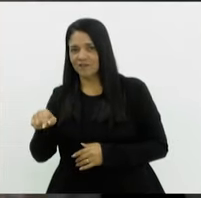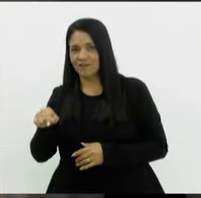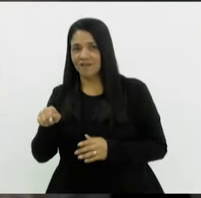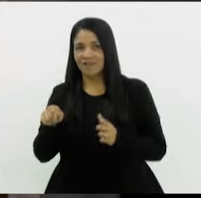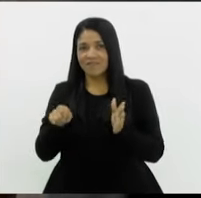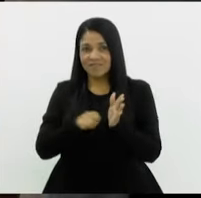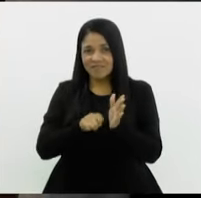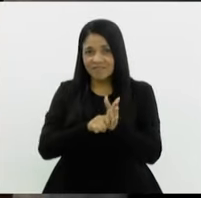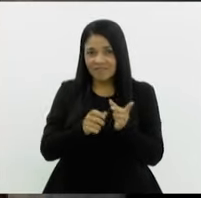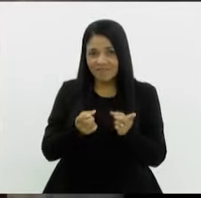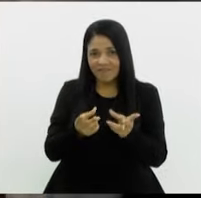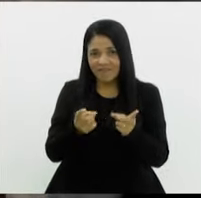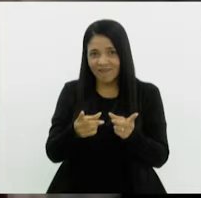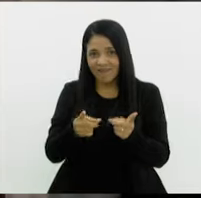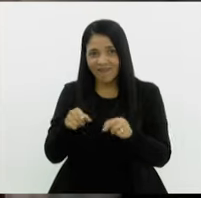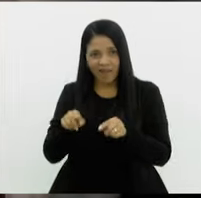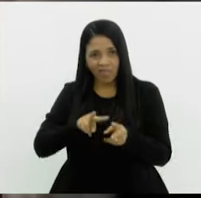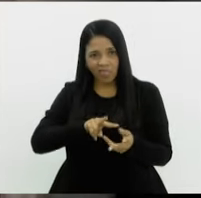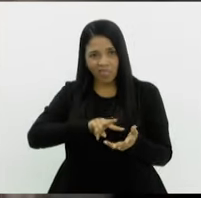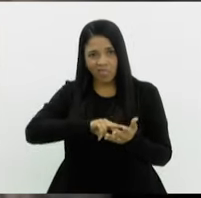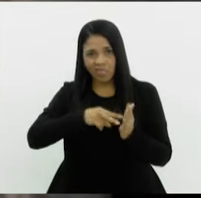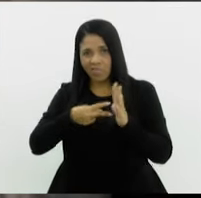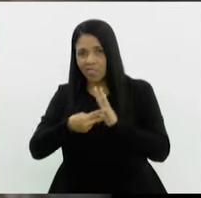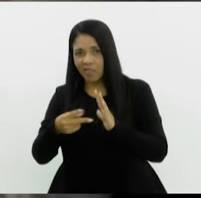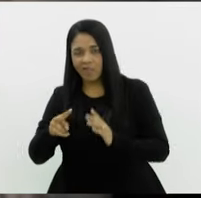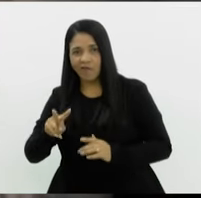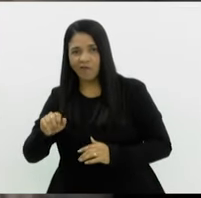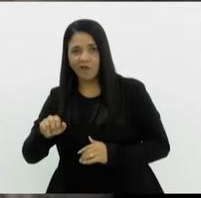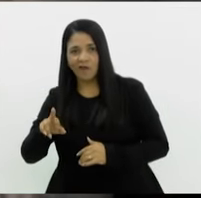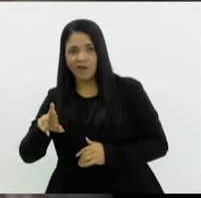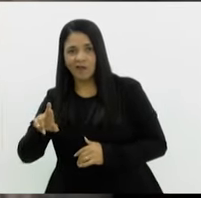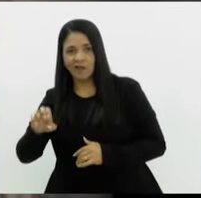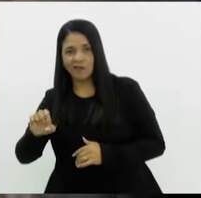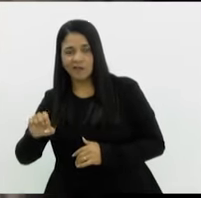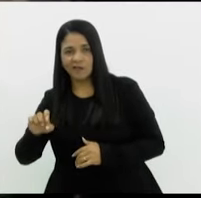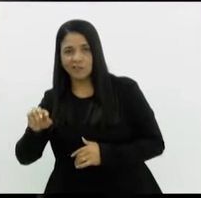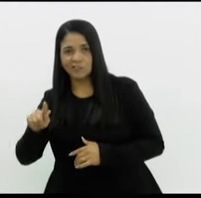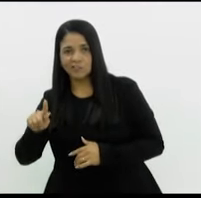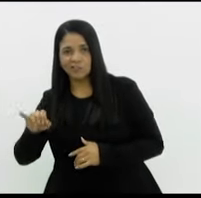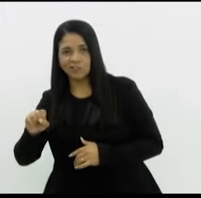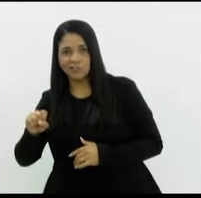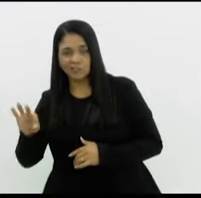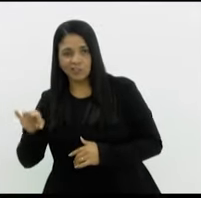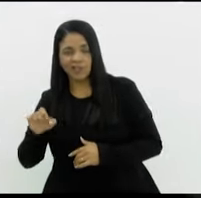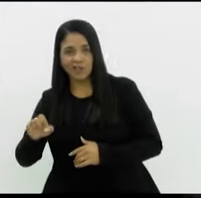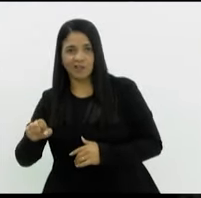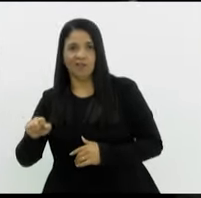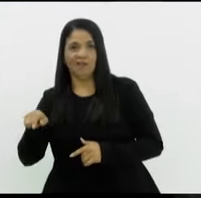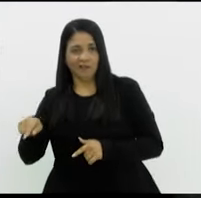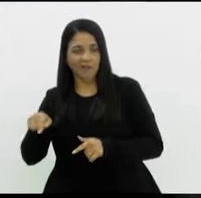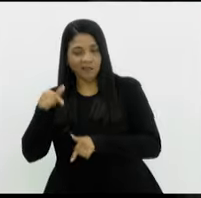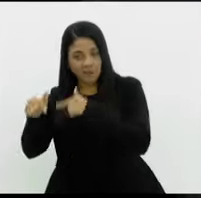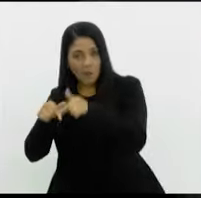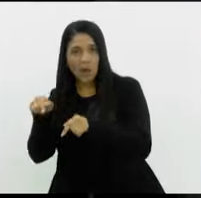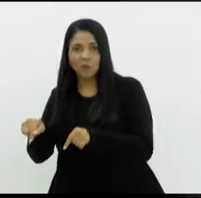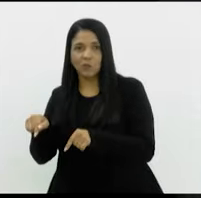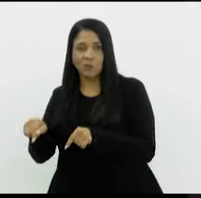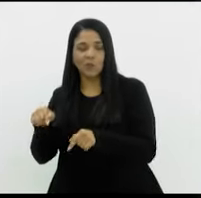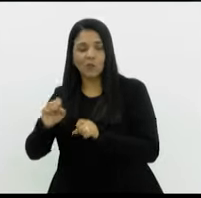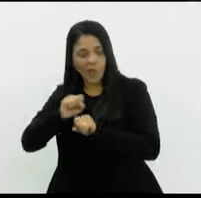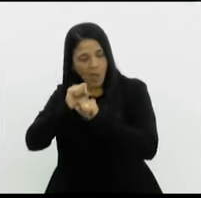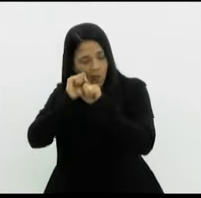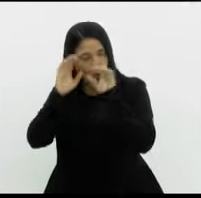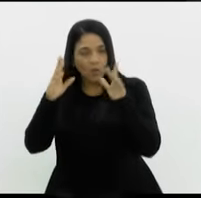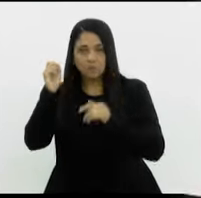traficante agora virou varejista. Vossa Excelência conhece muito varejista, que acorda de manhã, 2 horas da manhã, às 3 da manhã,